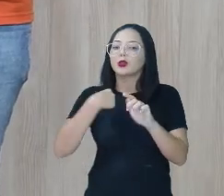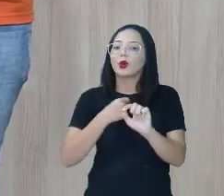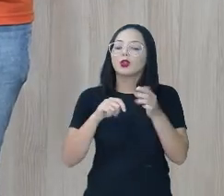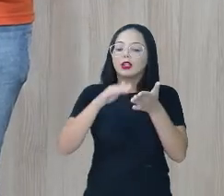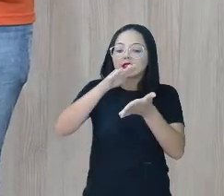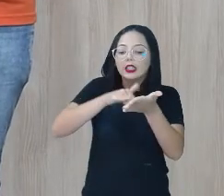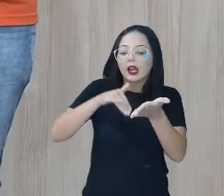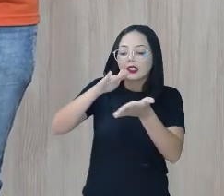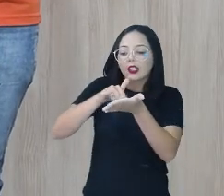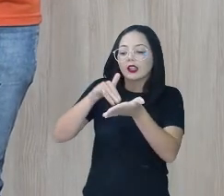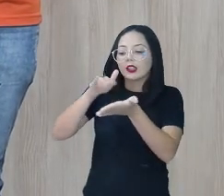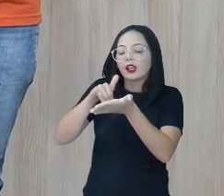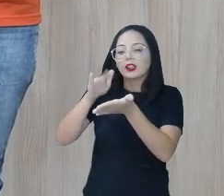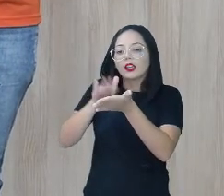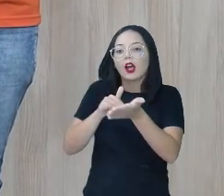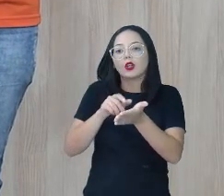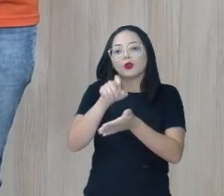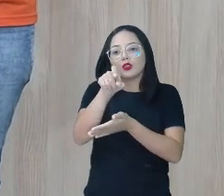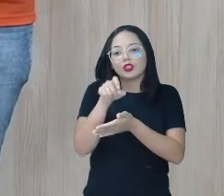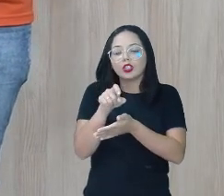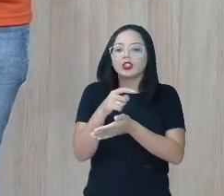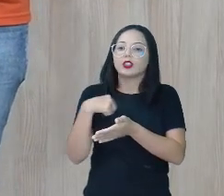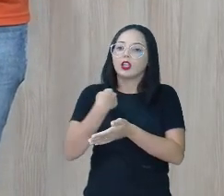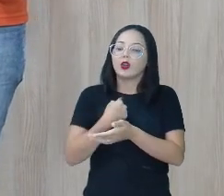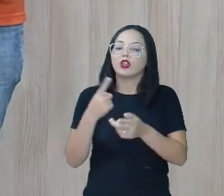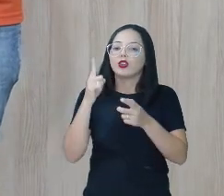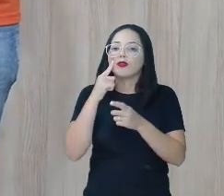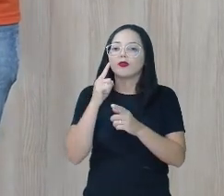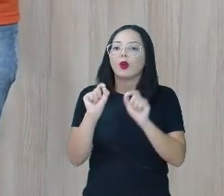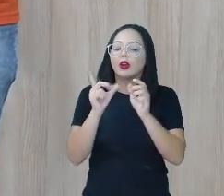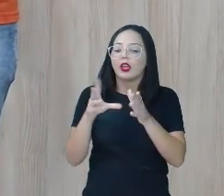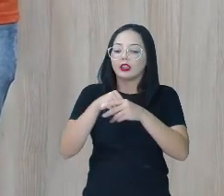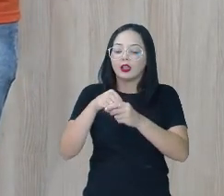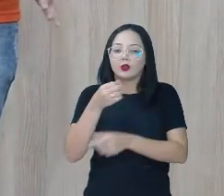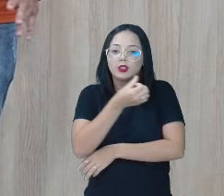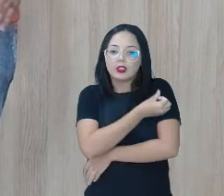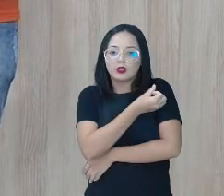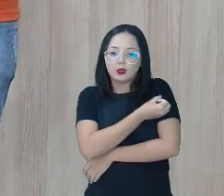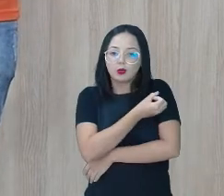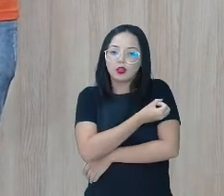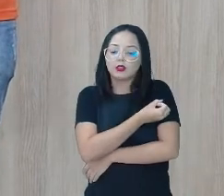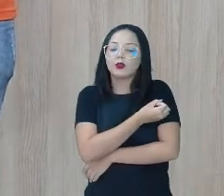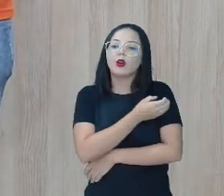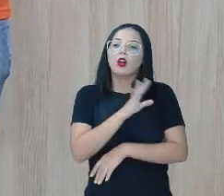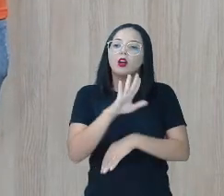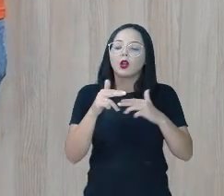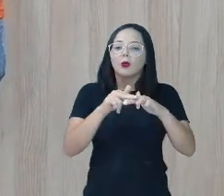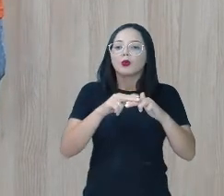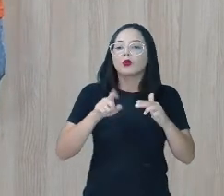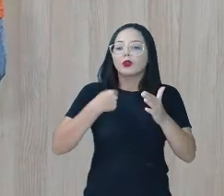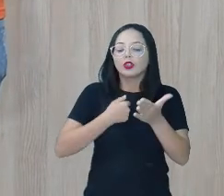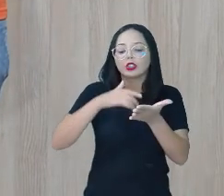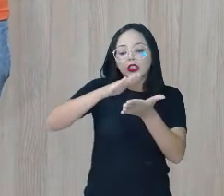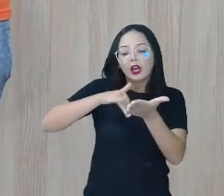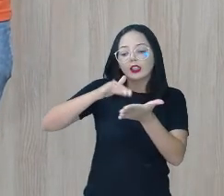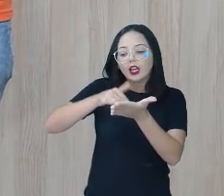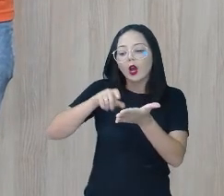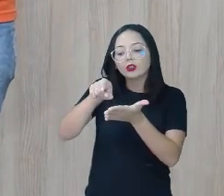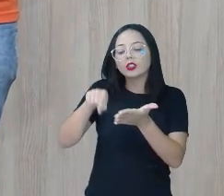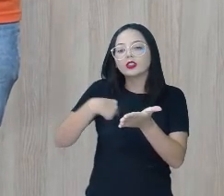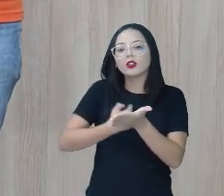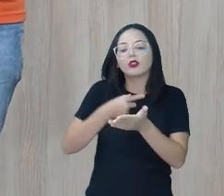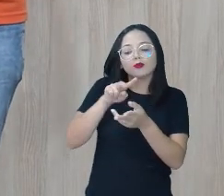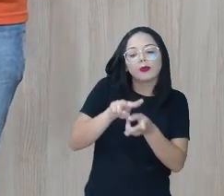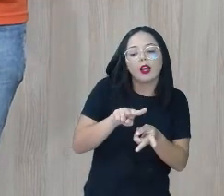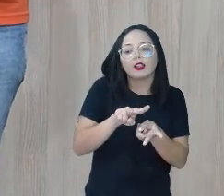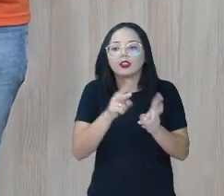eliminar aí essa questão do xzinho, que a gente vê comumente aí no sexto ano, certo? Então, a gente vai tirar esse xzinho e vai transformar em